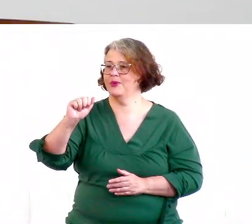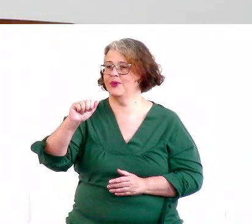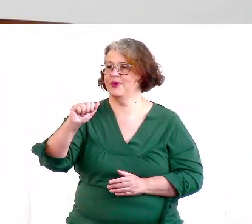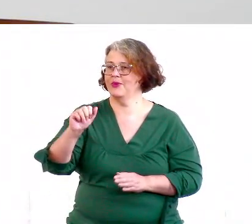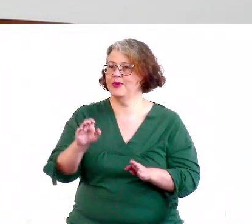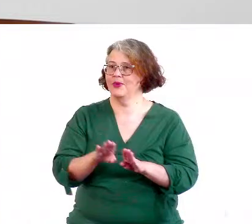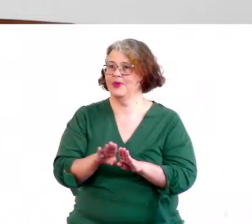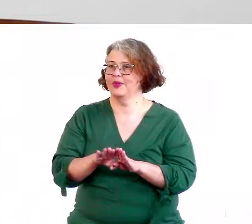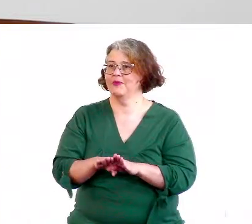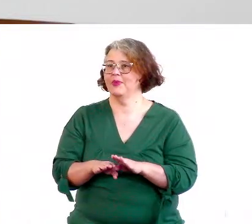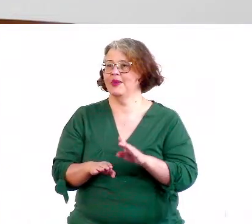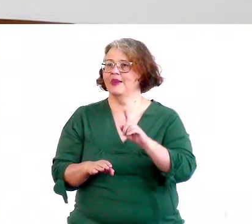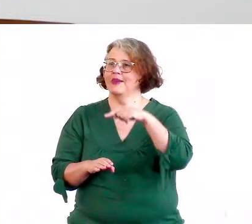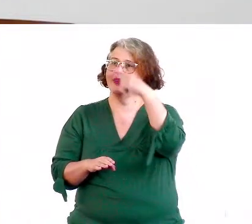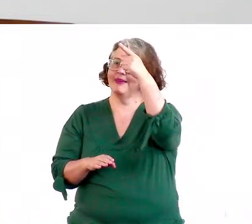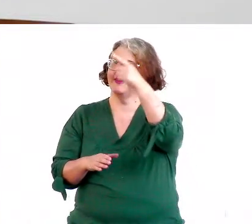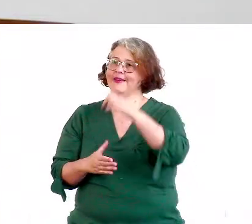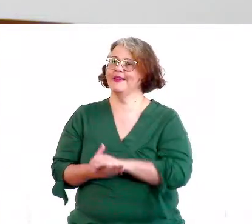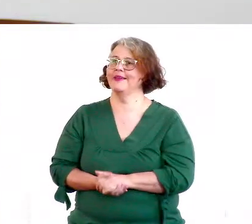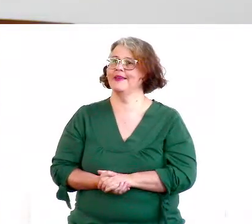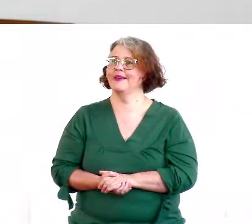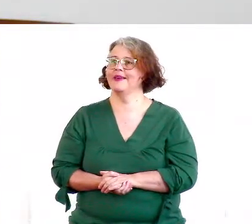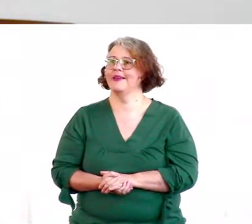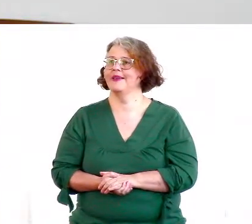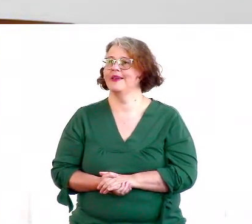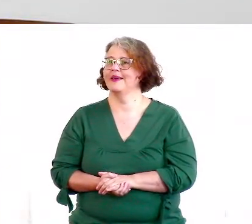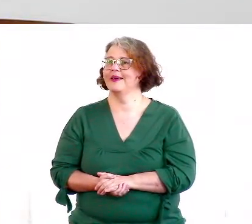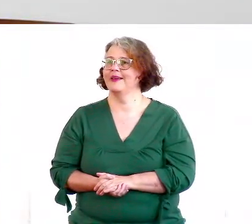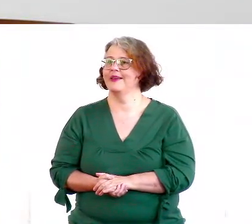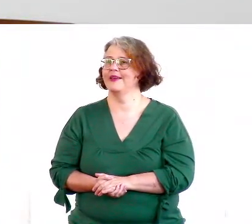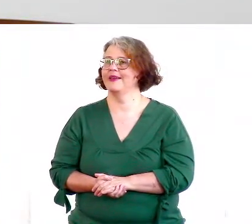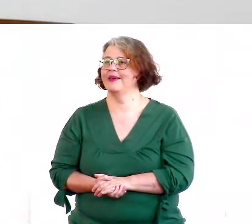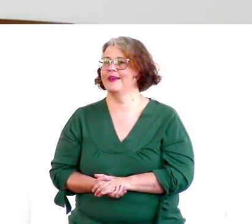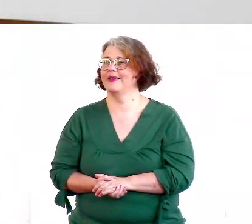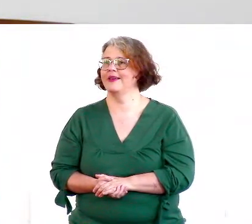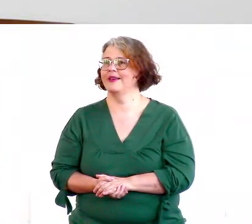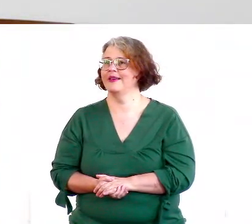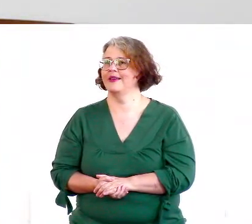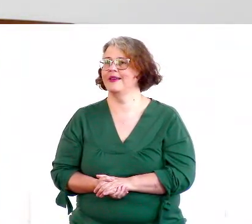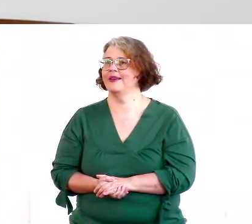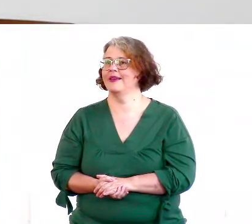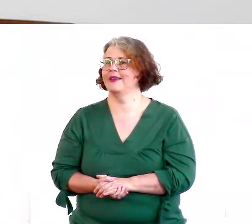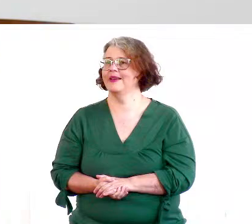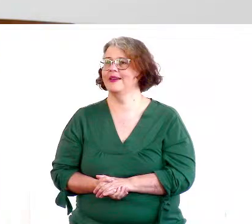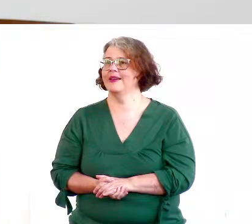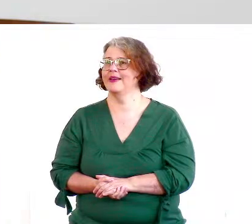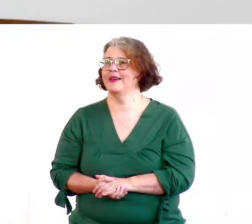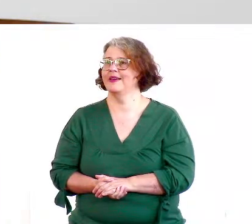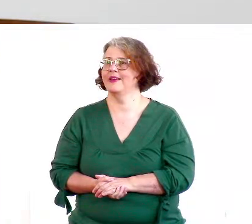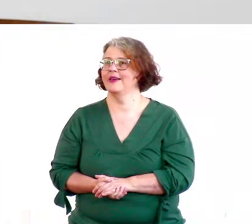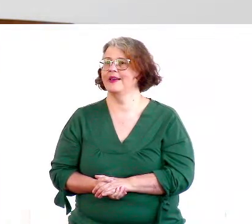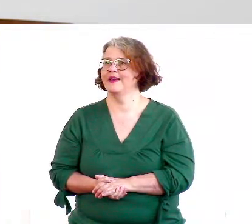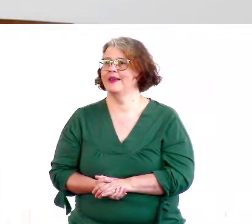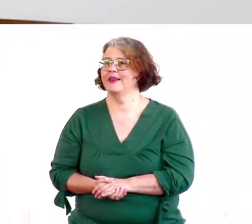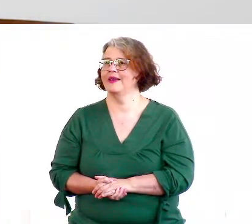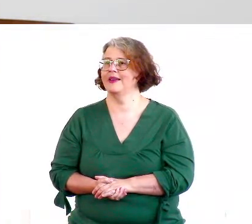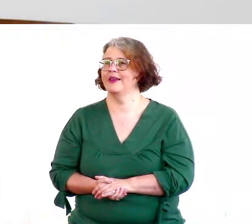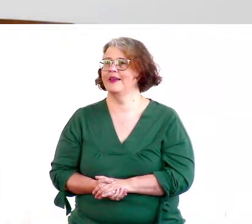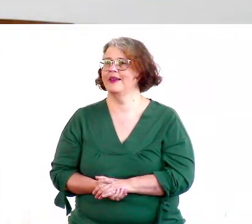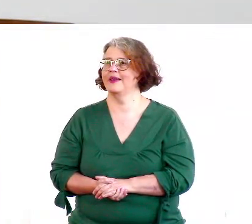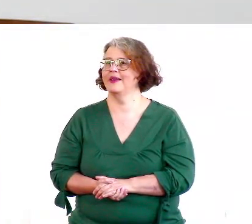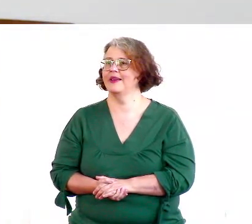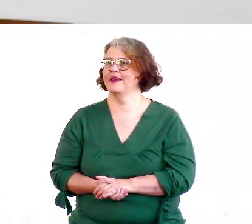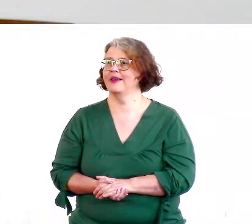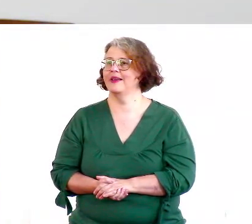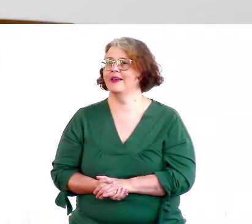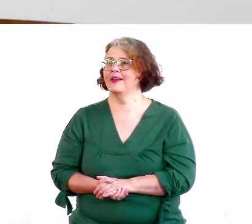Onde está o Bruno? Lá em cima, ok, Bruno. Recebe um carinho dos nossos irmãos, um abraço dos nossos irmãos.